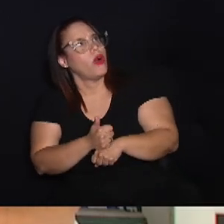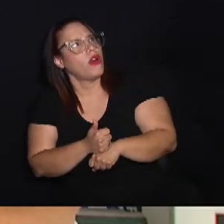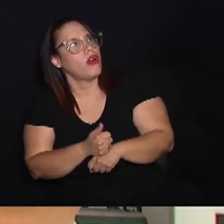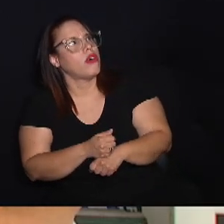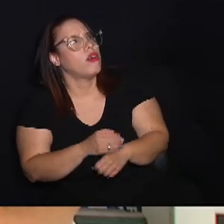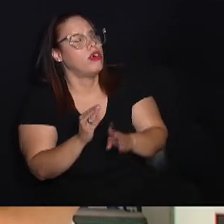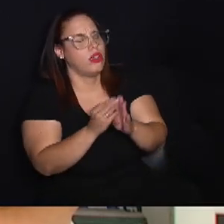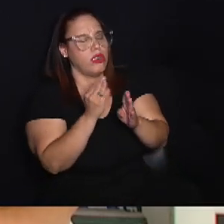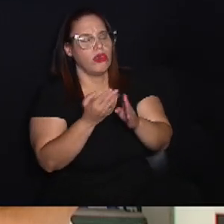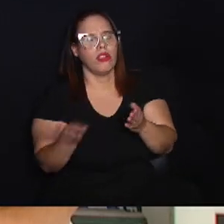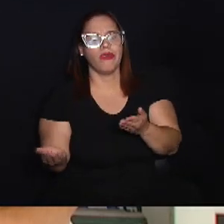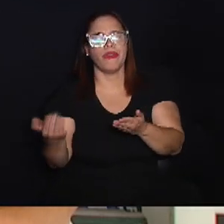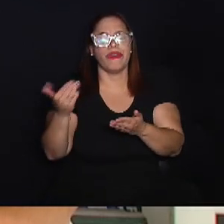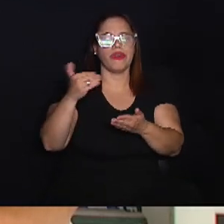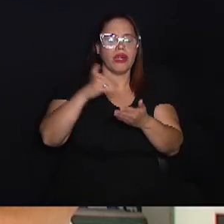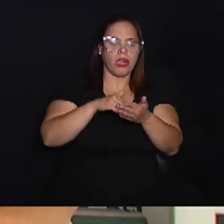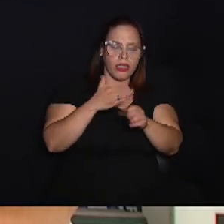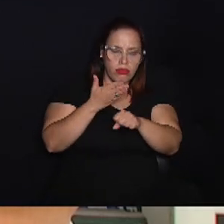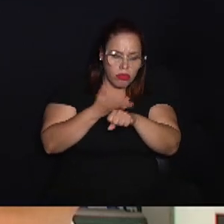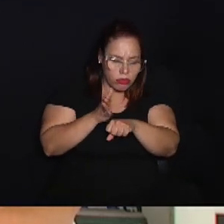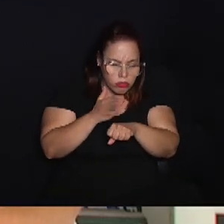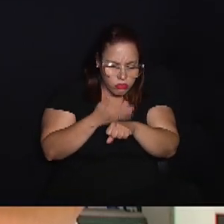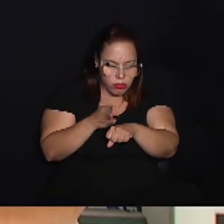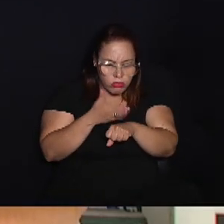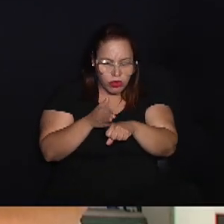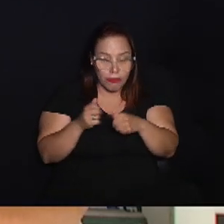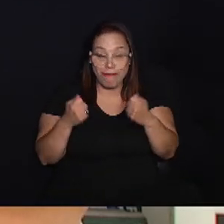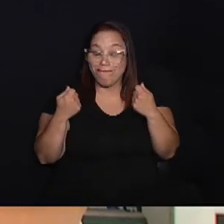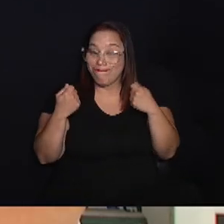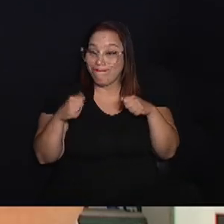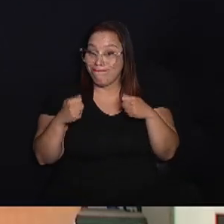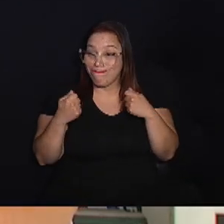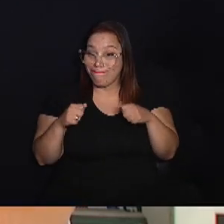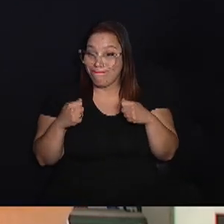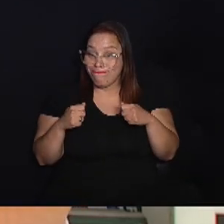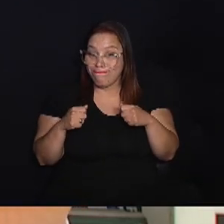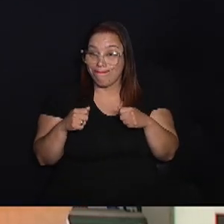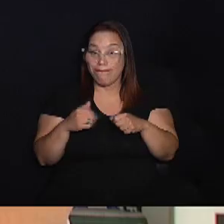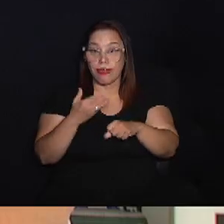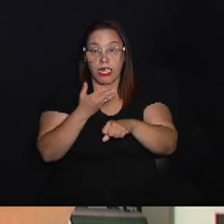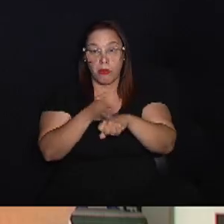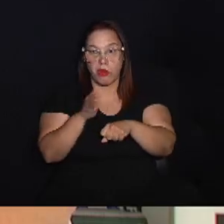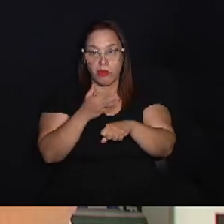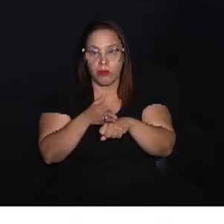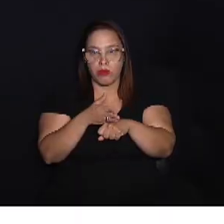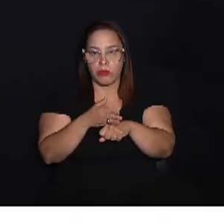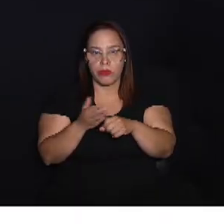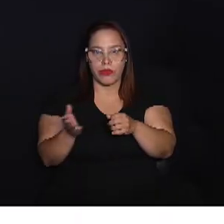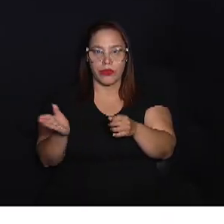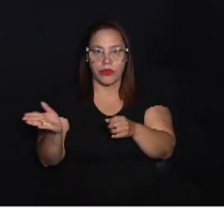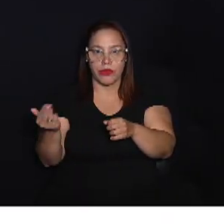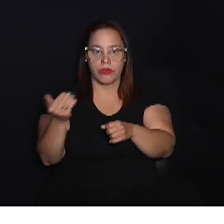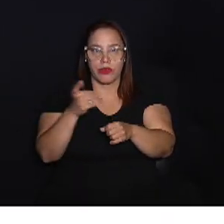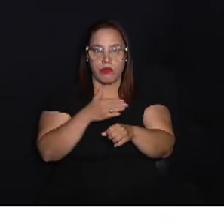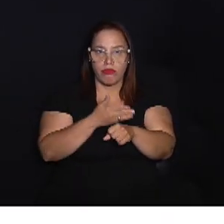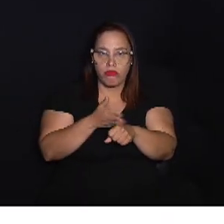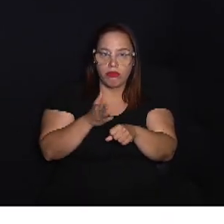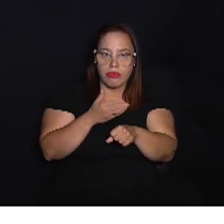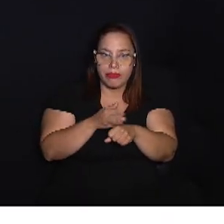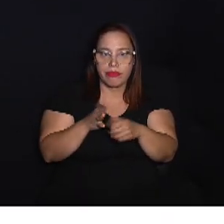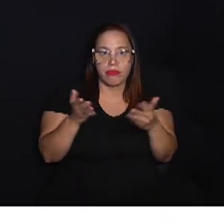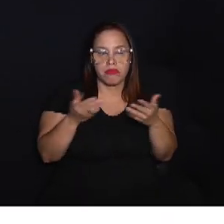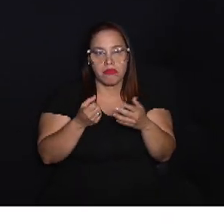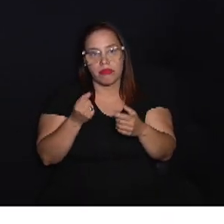vem se preparando, né? Isso é muito necessário para ele se preparar. Então ele vem se preparando. Hoje